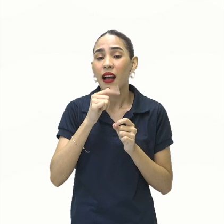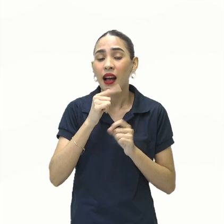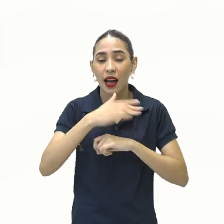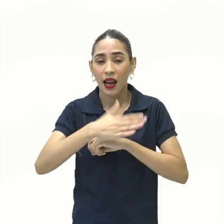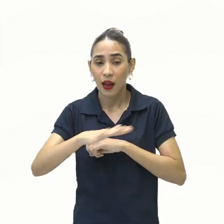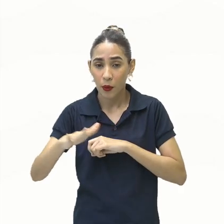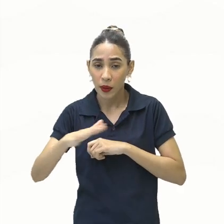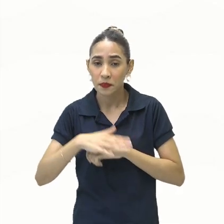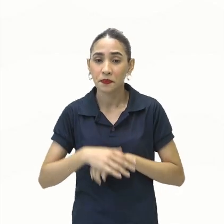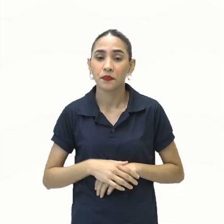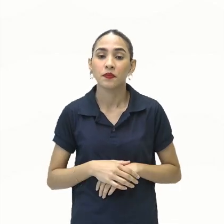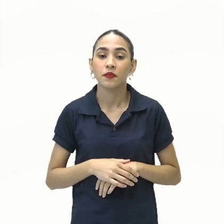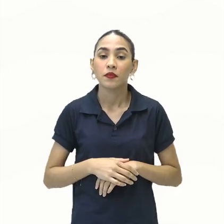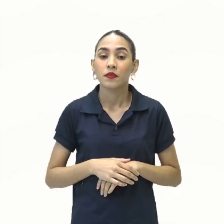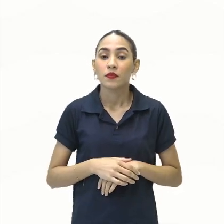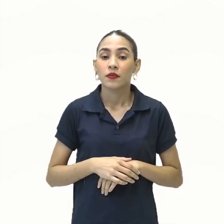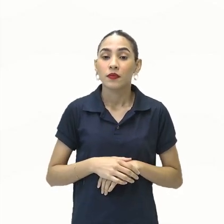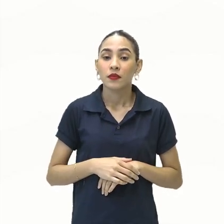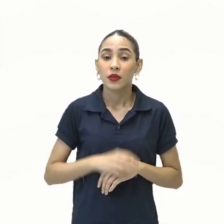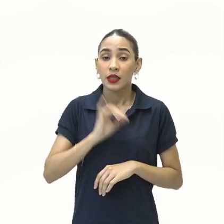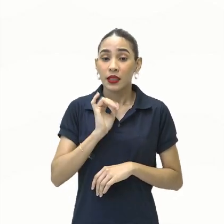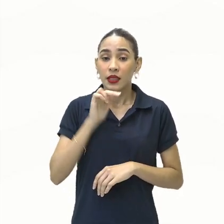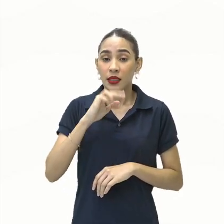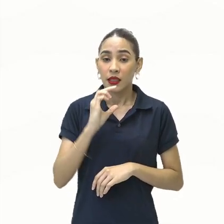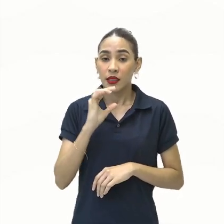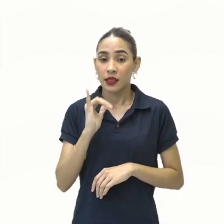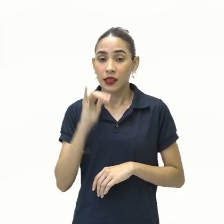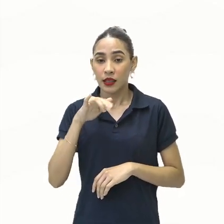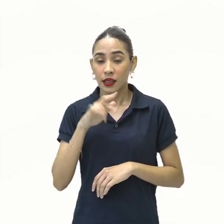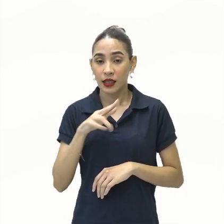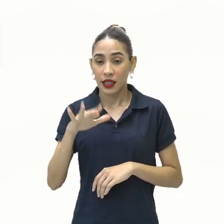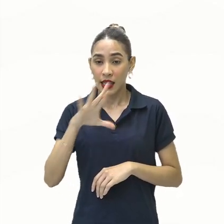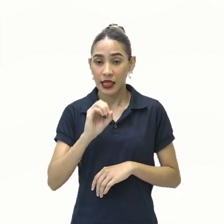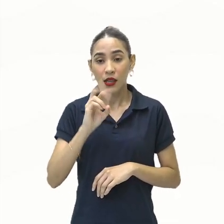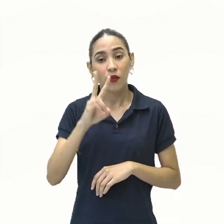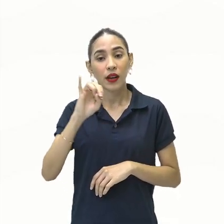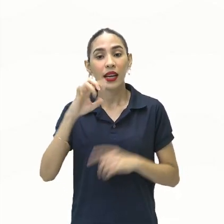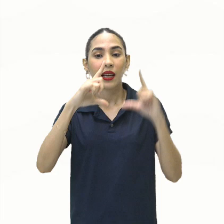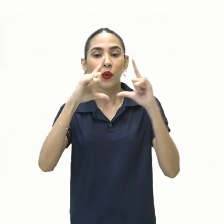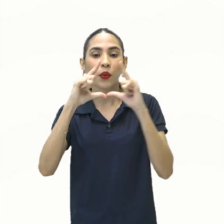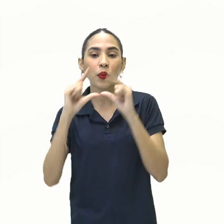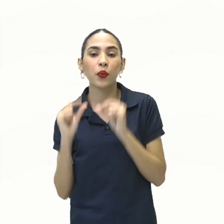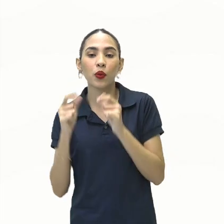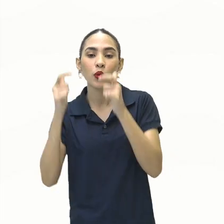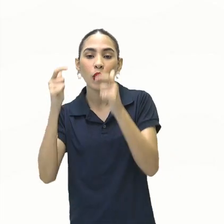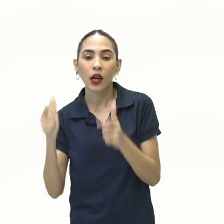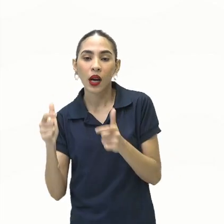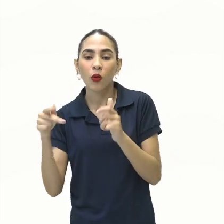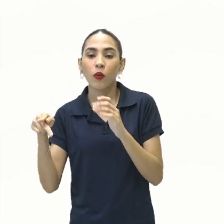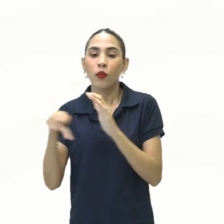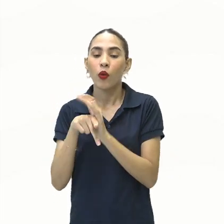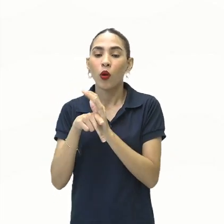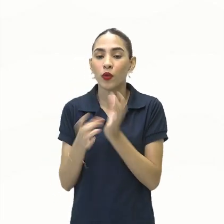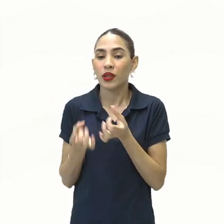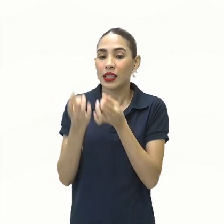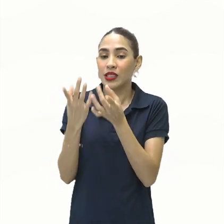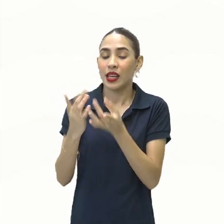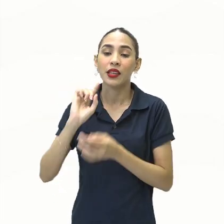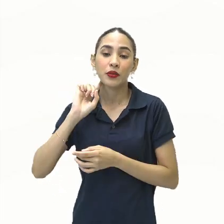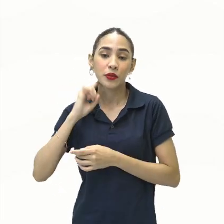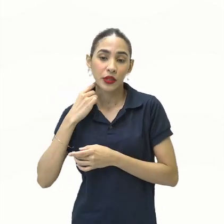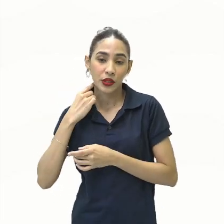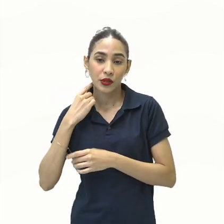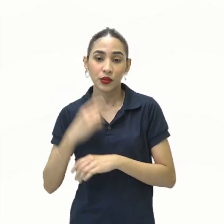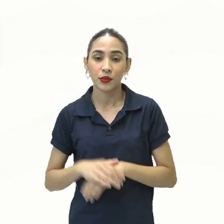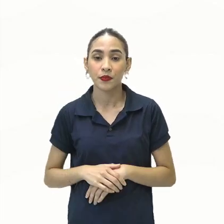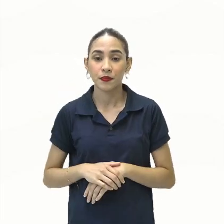aquáticas. Já na incineração, ela vai reduzir o espaço necessário para o descarte do